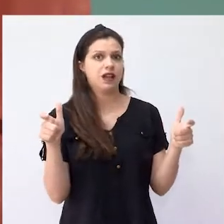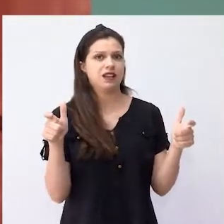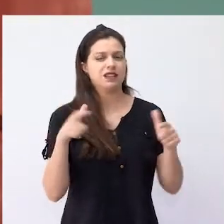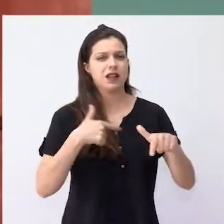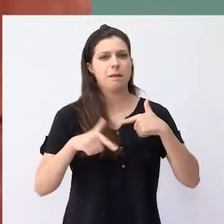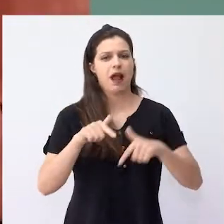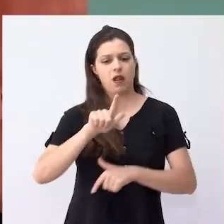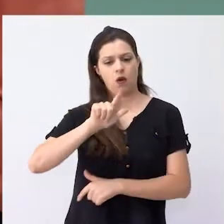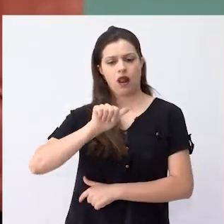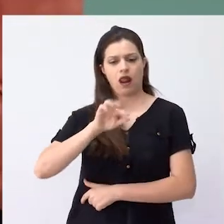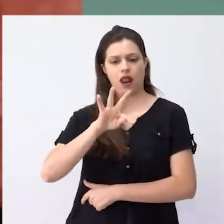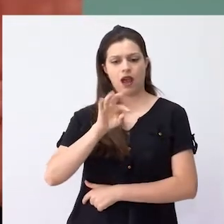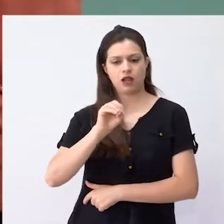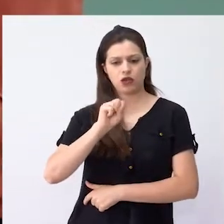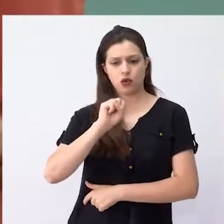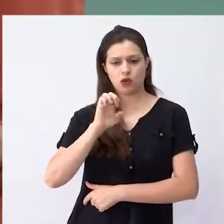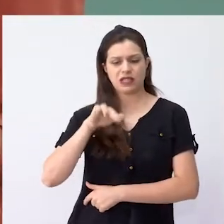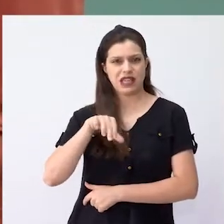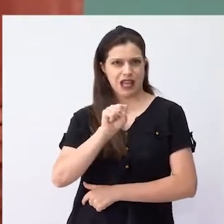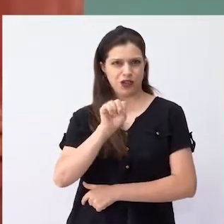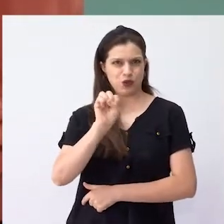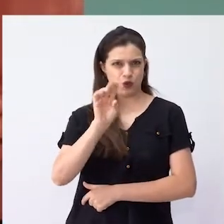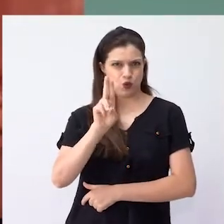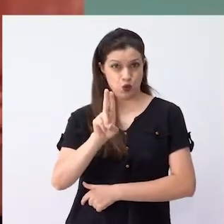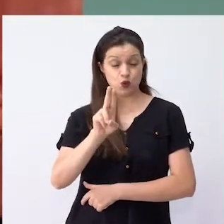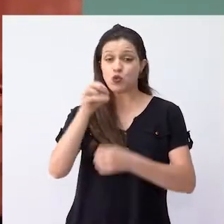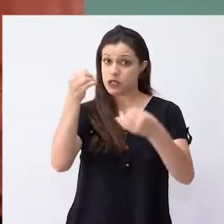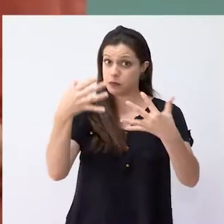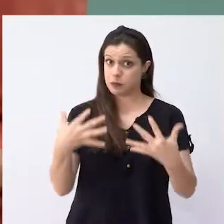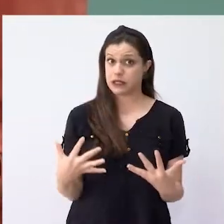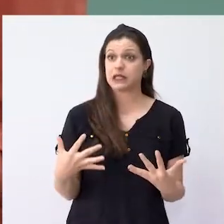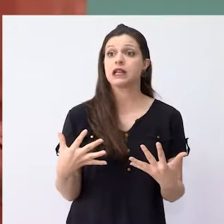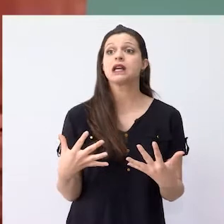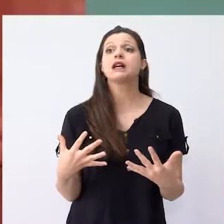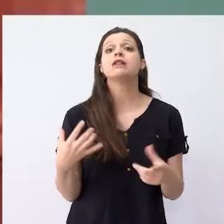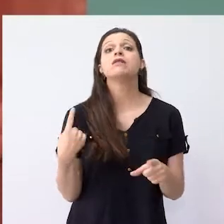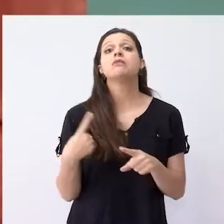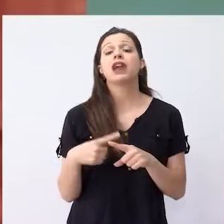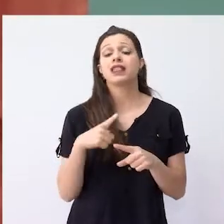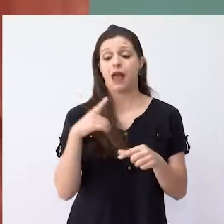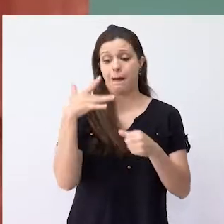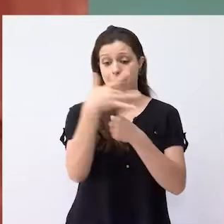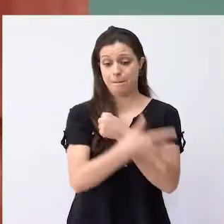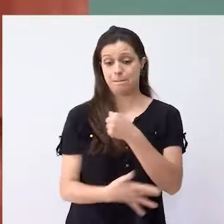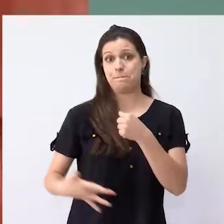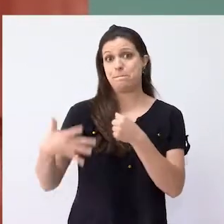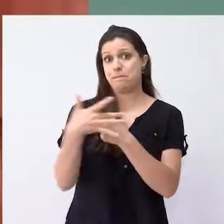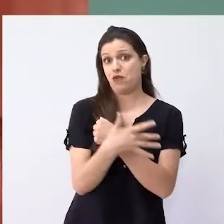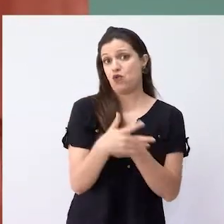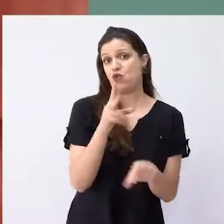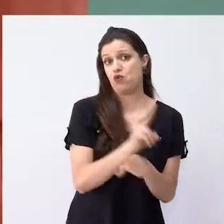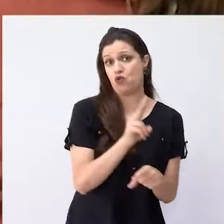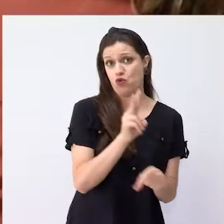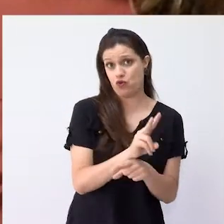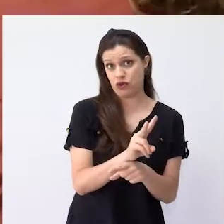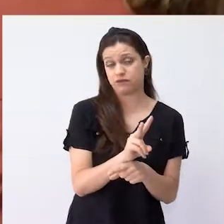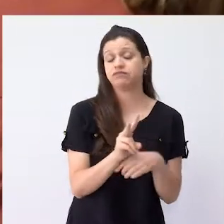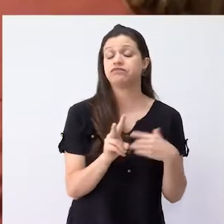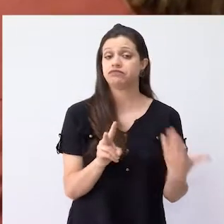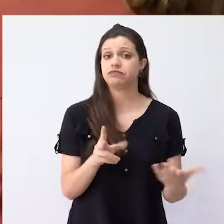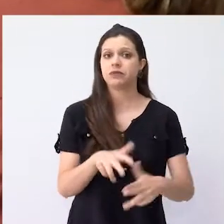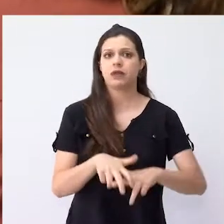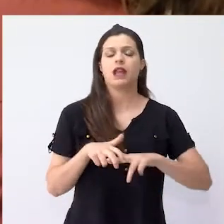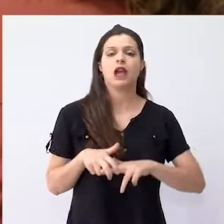fala, uma conceituação maior, porque ela tem um viés protetivo. Então, essa faixa etária, essa faixa